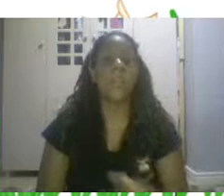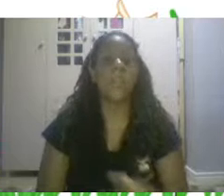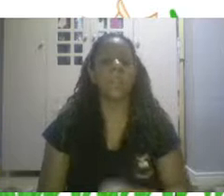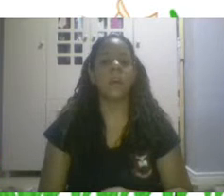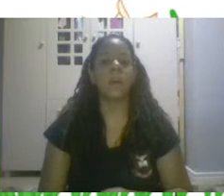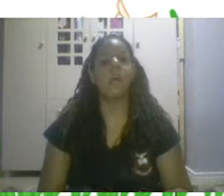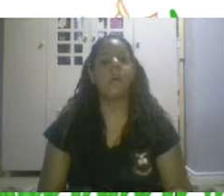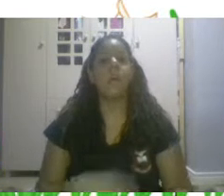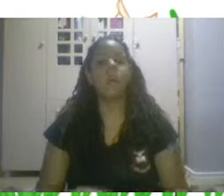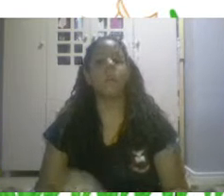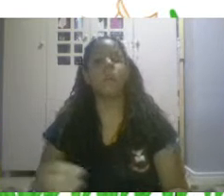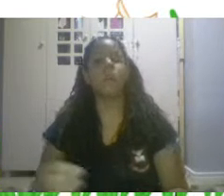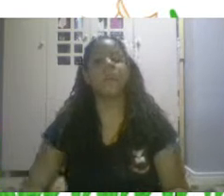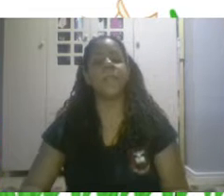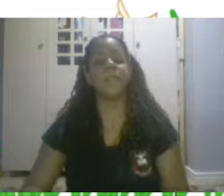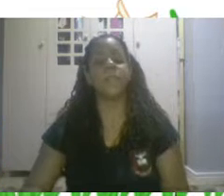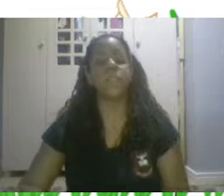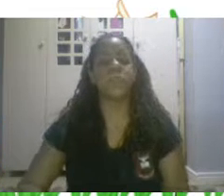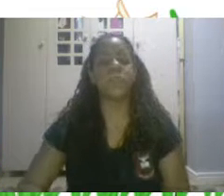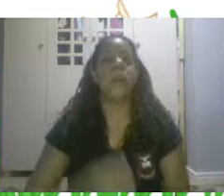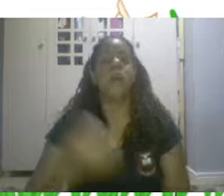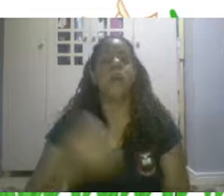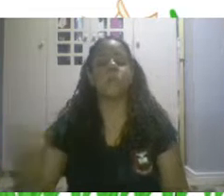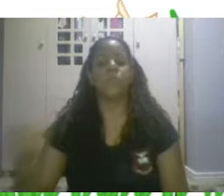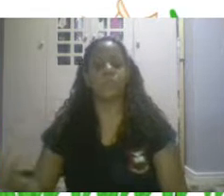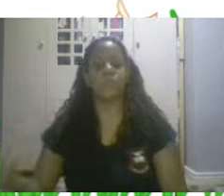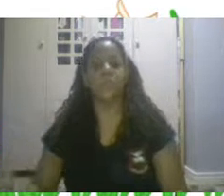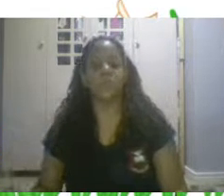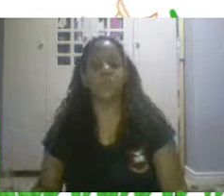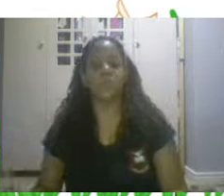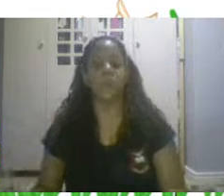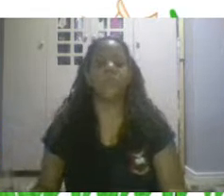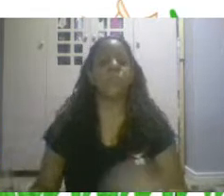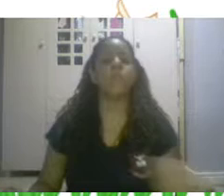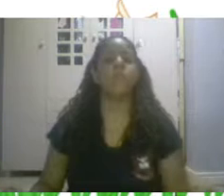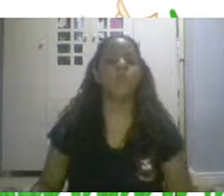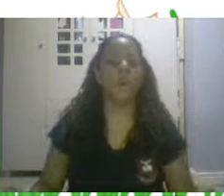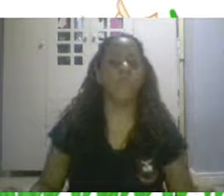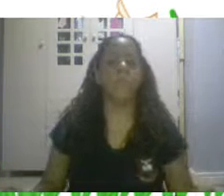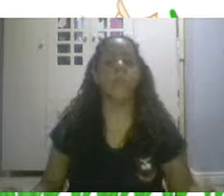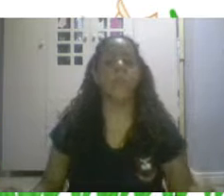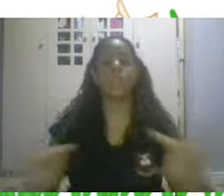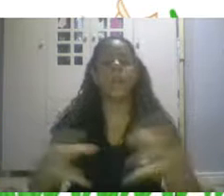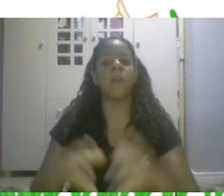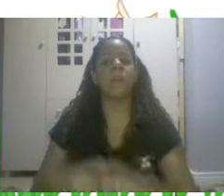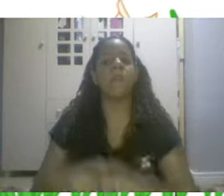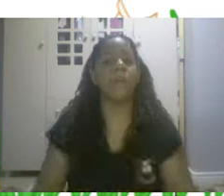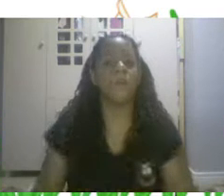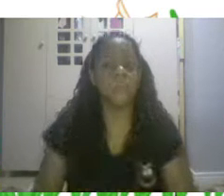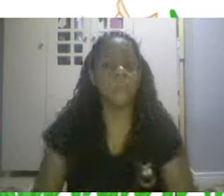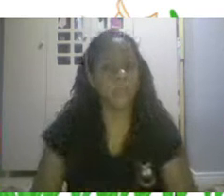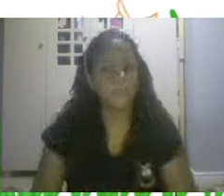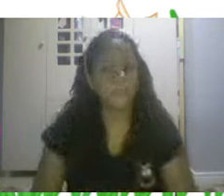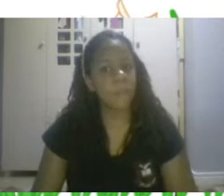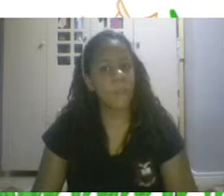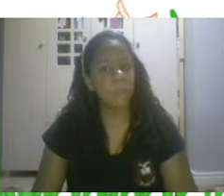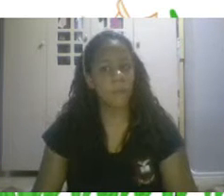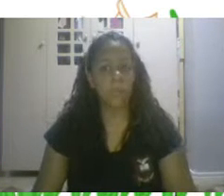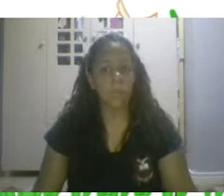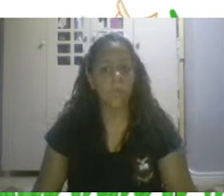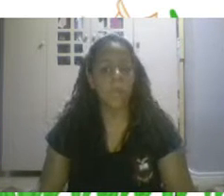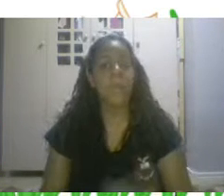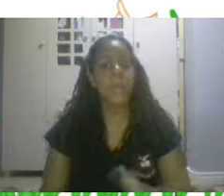reprodutivas. Então, quando precisa juntar os espermatozoides com os óvulos para gerar um novo ser